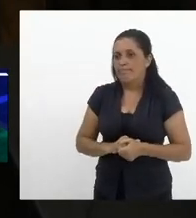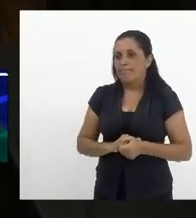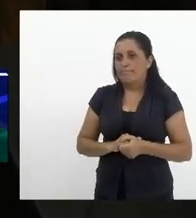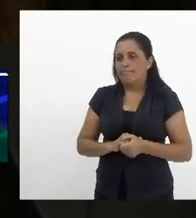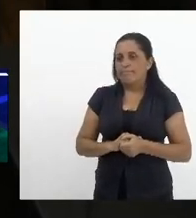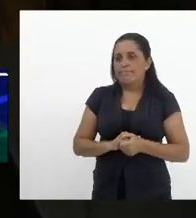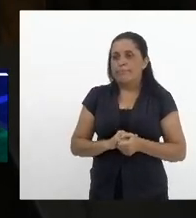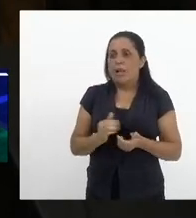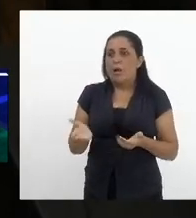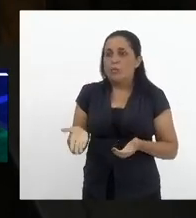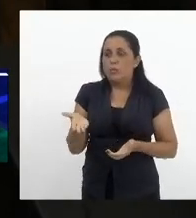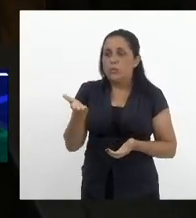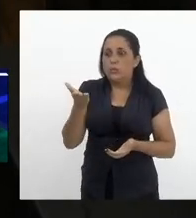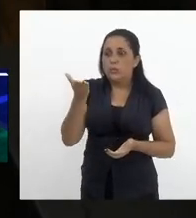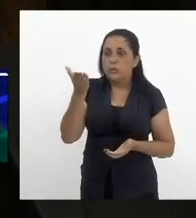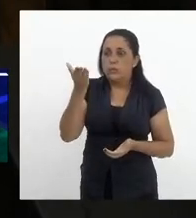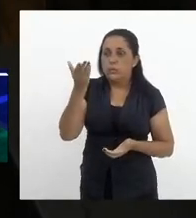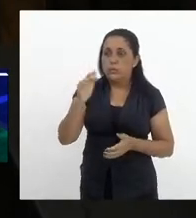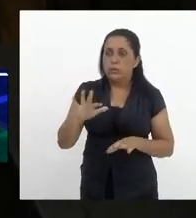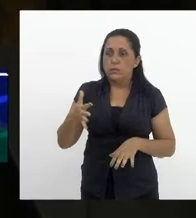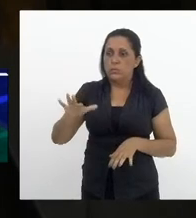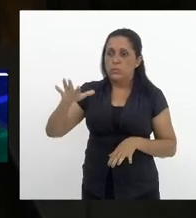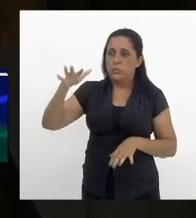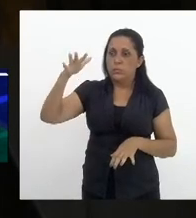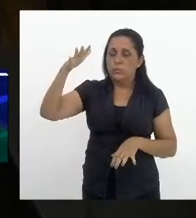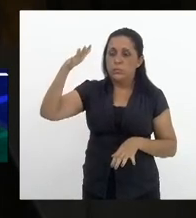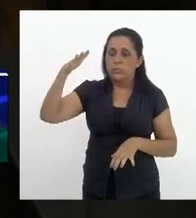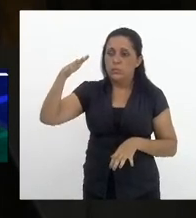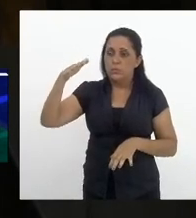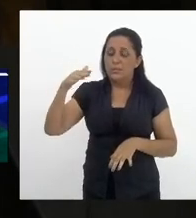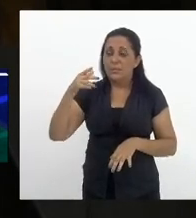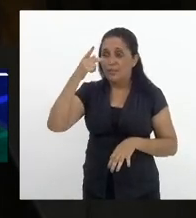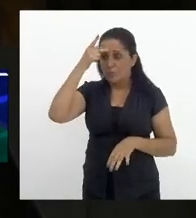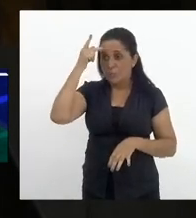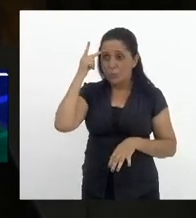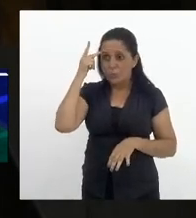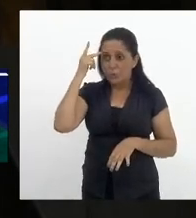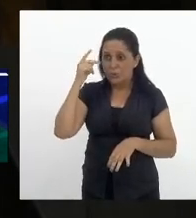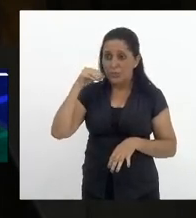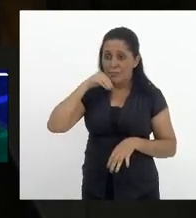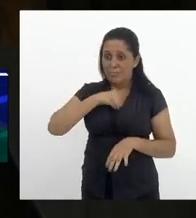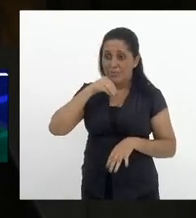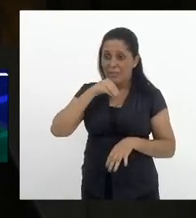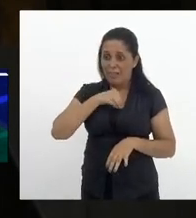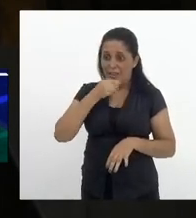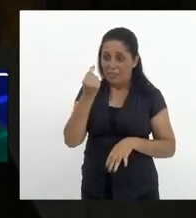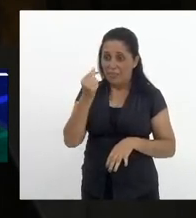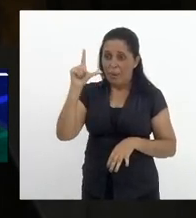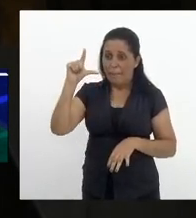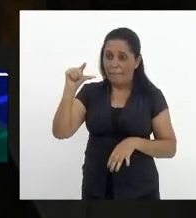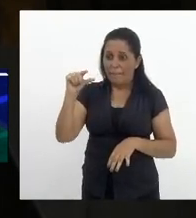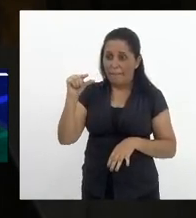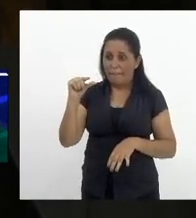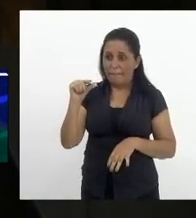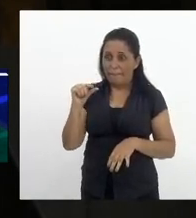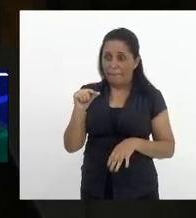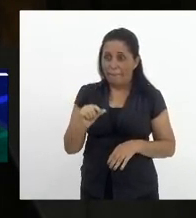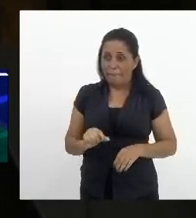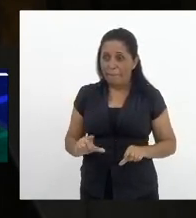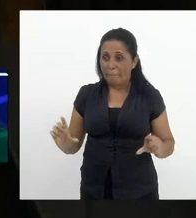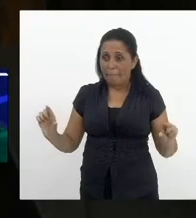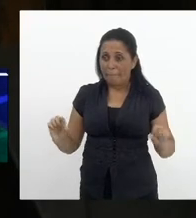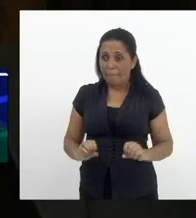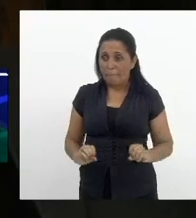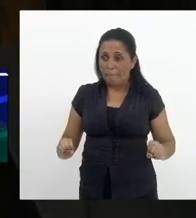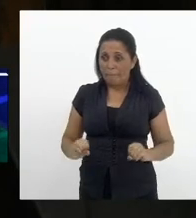aumentando a inflação e diminuindo o poder aquisitivo da população. E o próprio